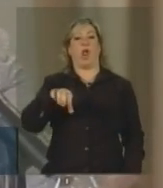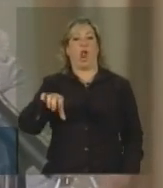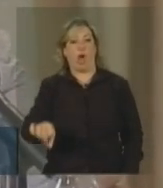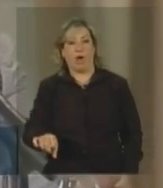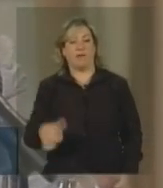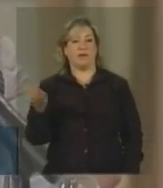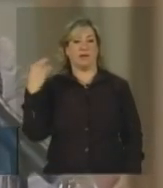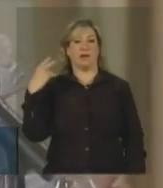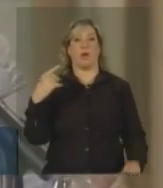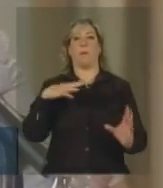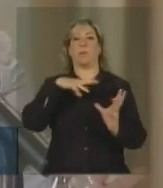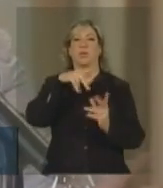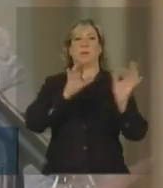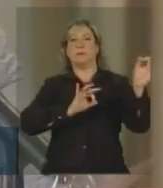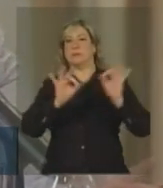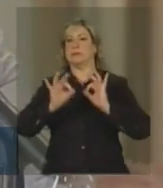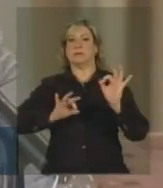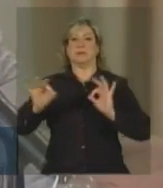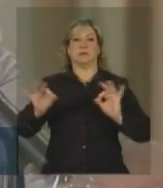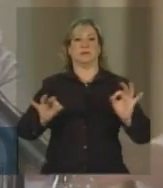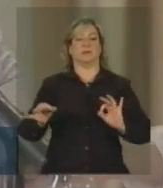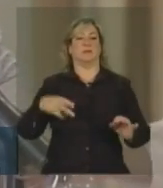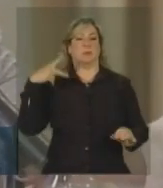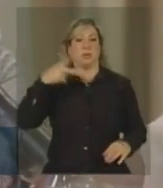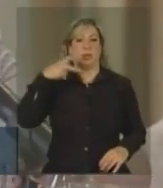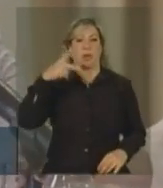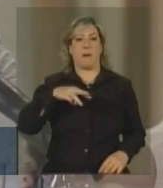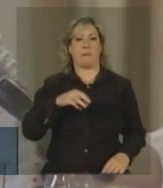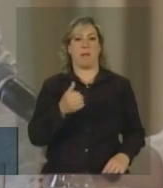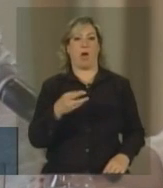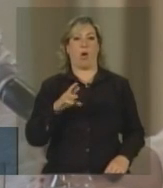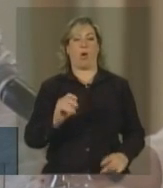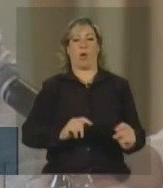forma organizada e coordenou políticas macroeconômicas.